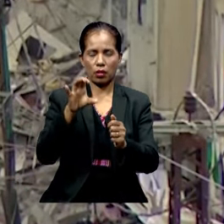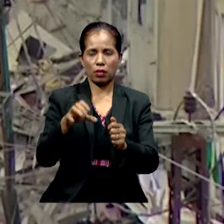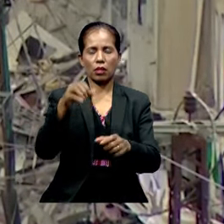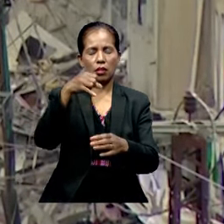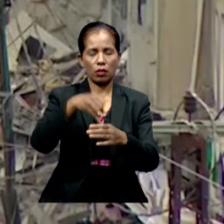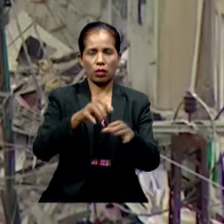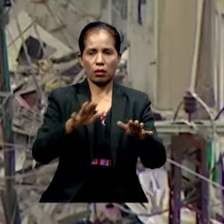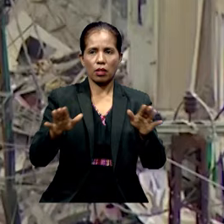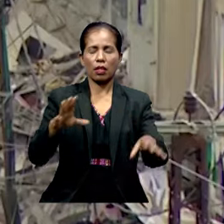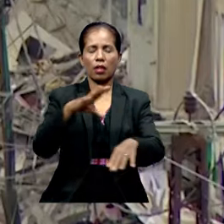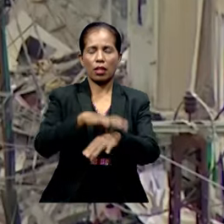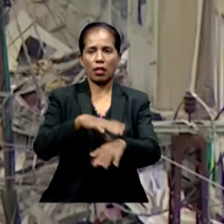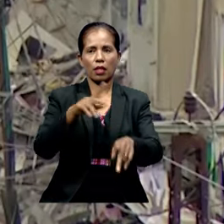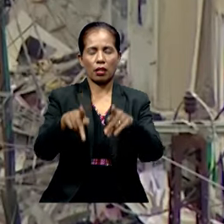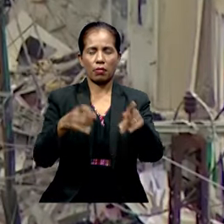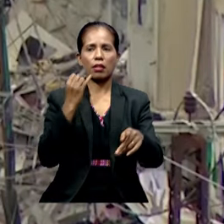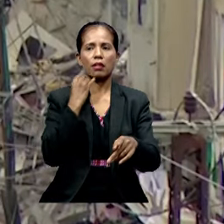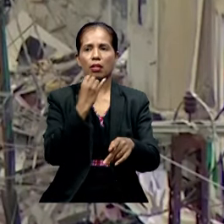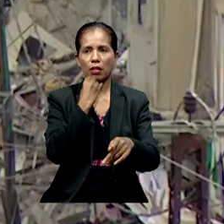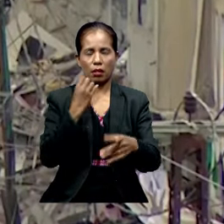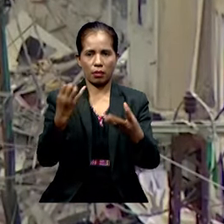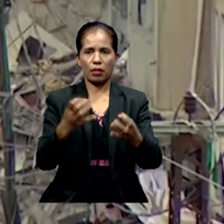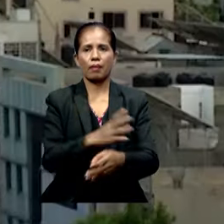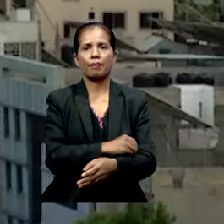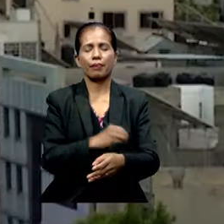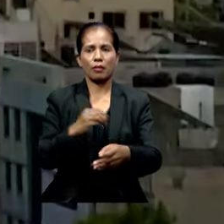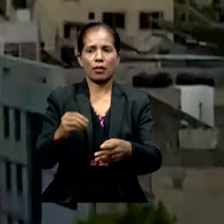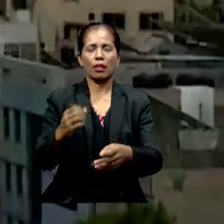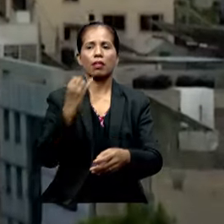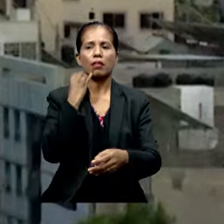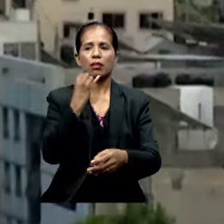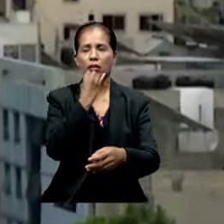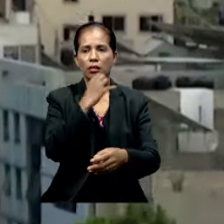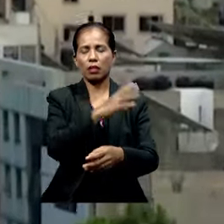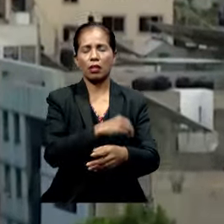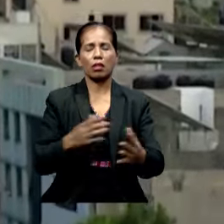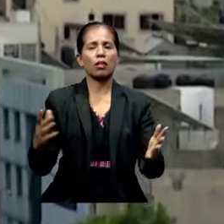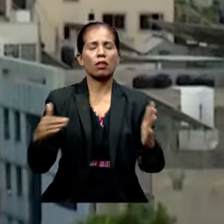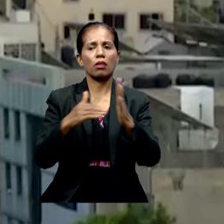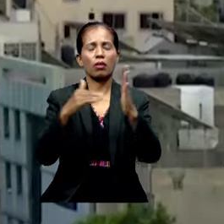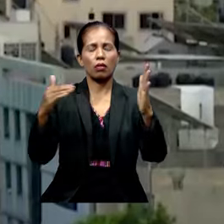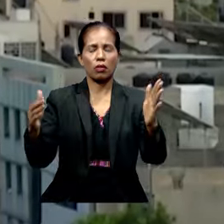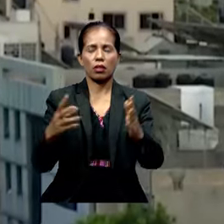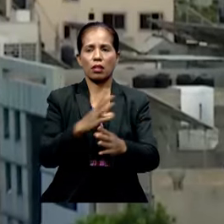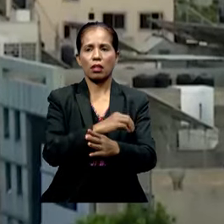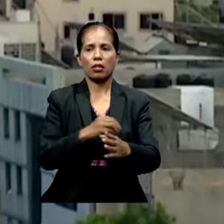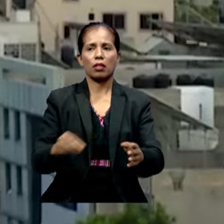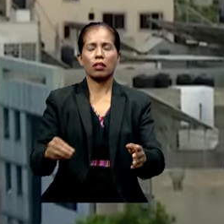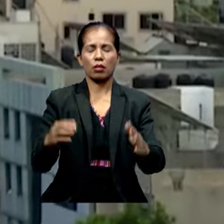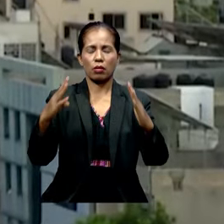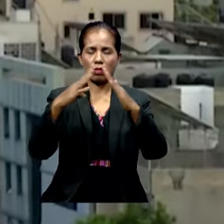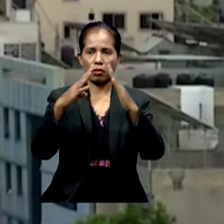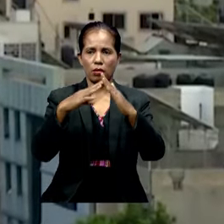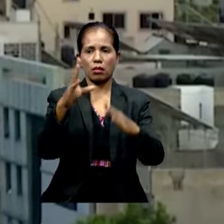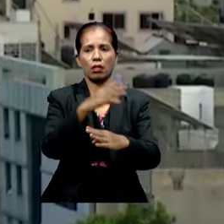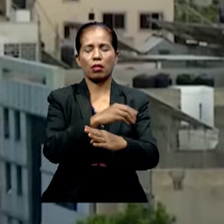kair sidadau Israel barak. Ha foi na acontecimento refere Israel halo contra ataque aero hodi atinsi helafati